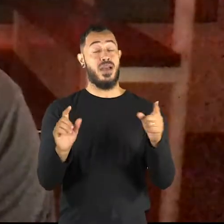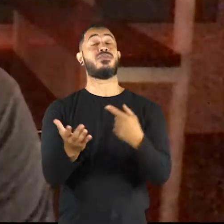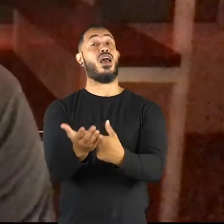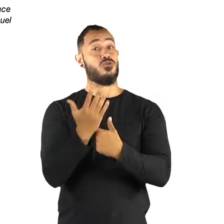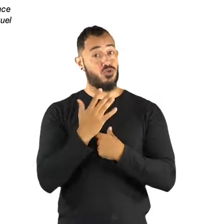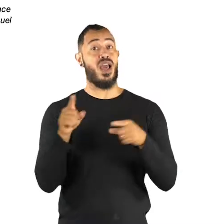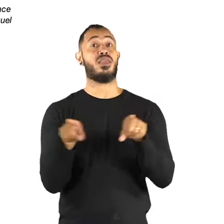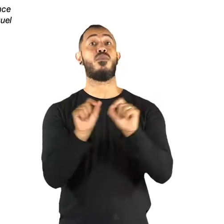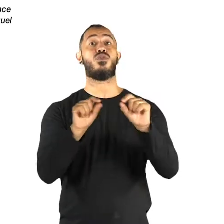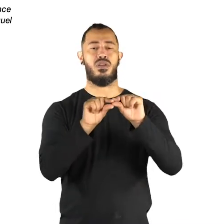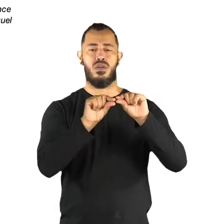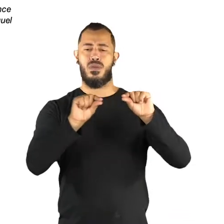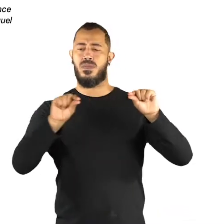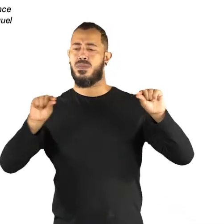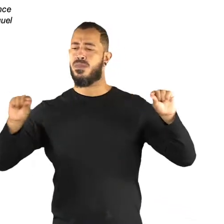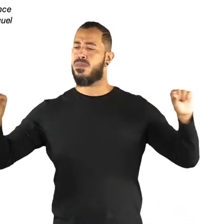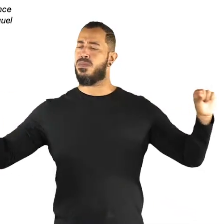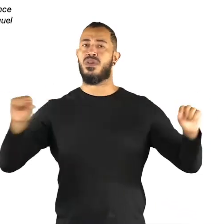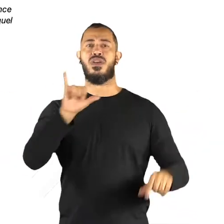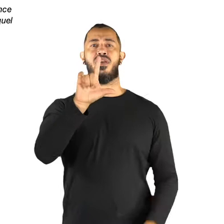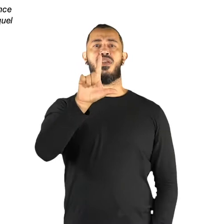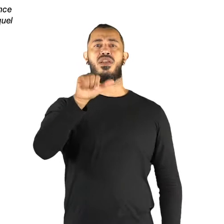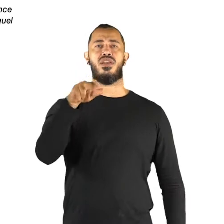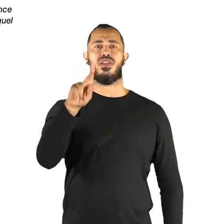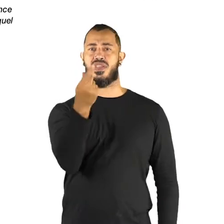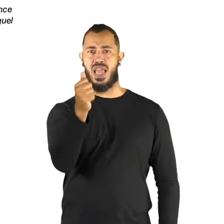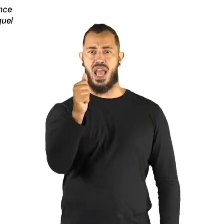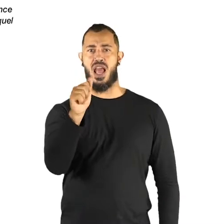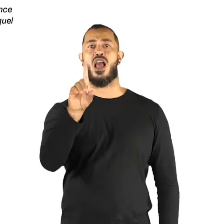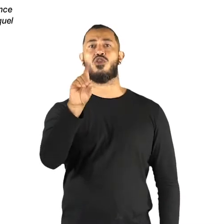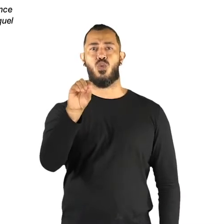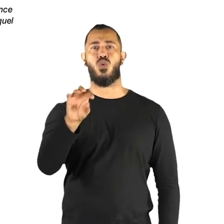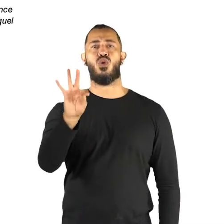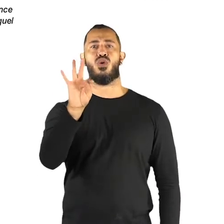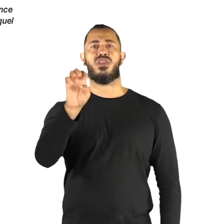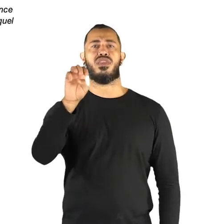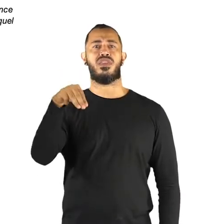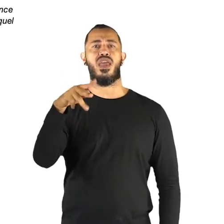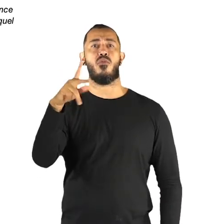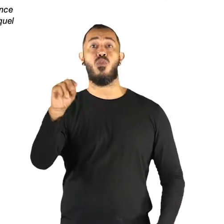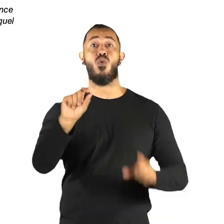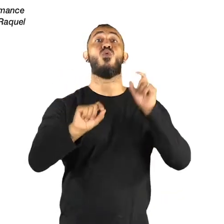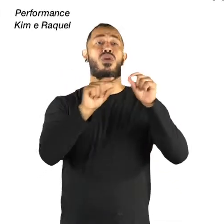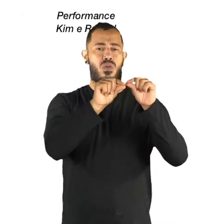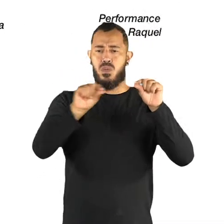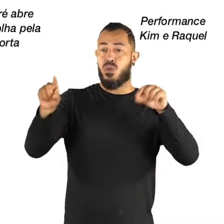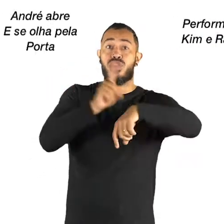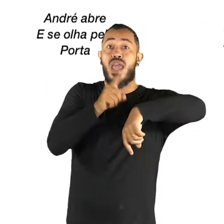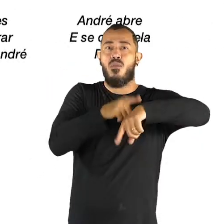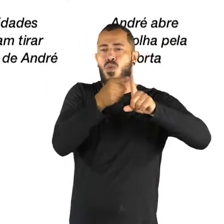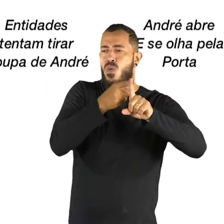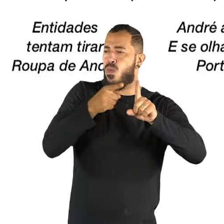linha do tempo, que eu também vou colocar aqui na tela. O que essa linha do tempo me ajuda a perceber? Quando a gente já vai escrevendo o roteiro, a gente